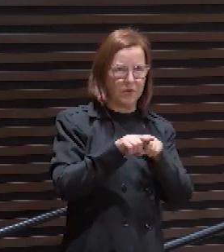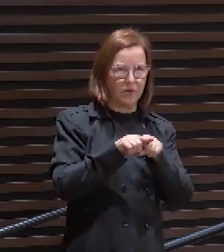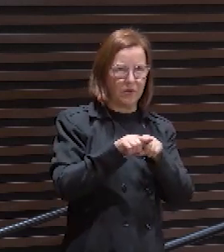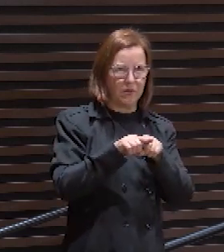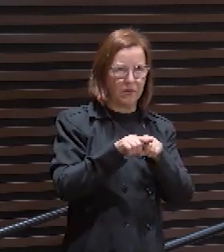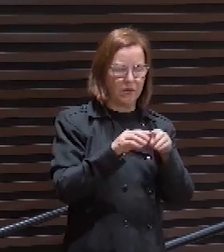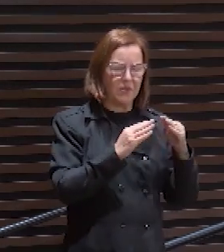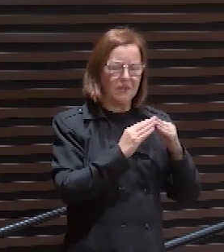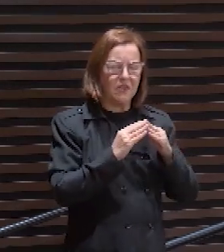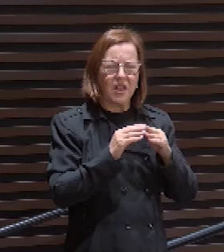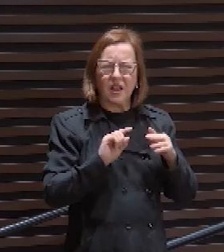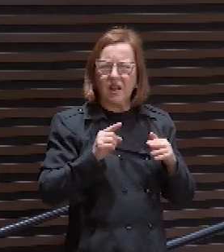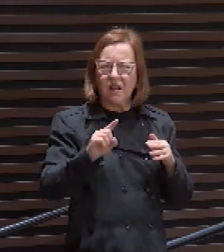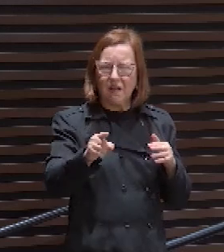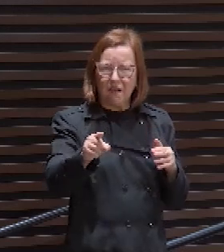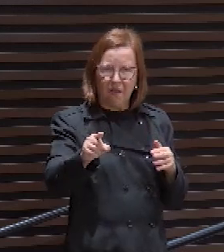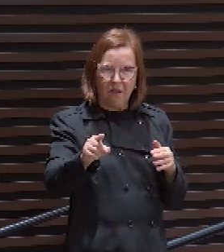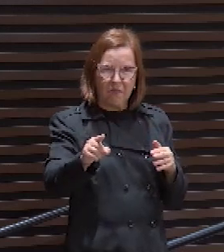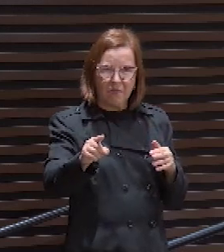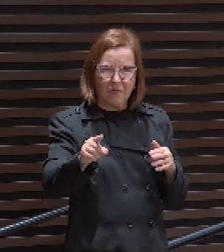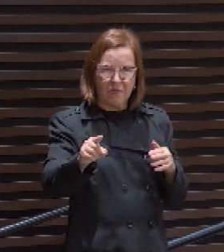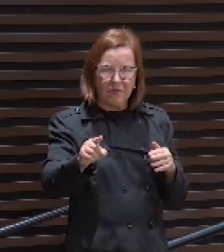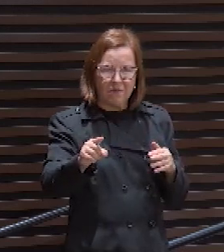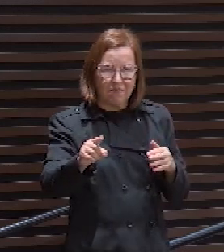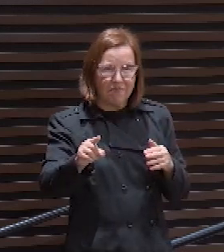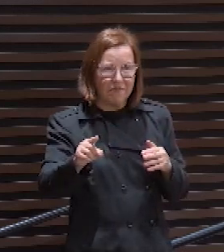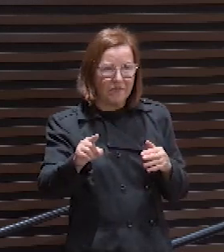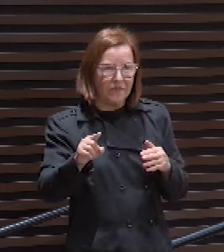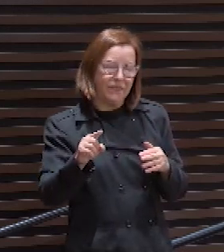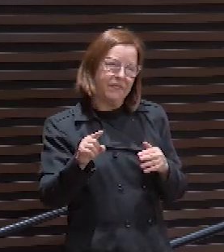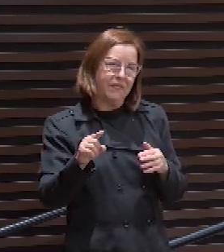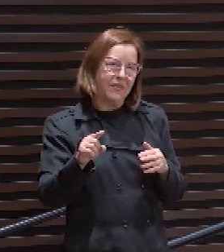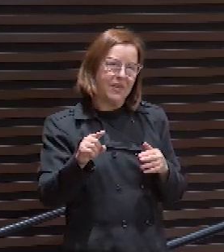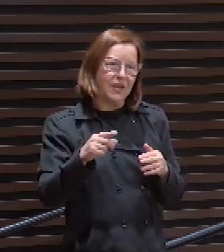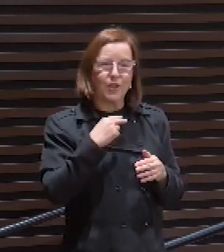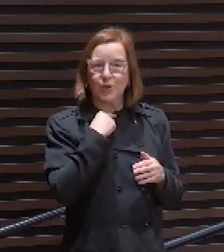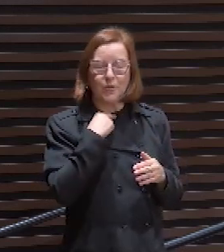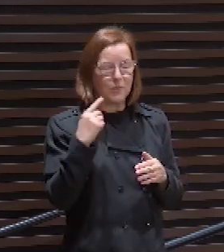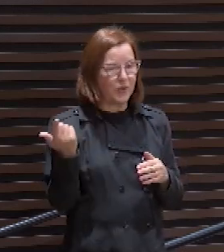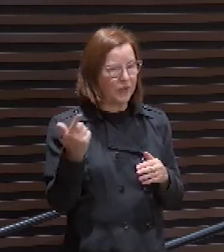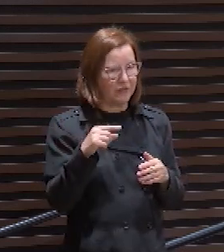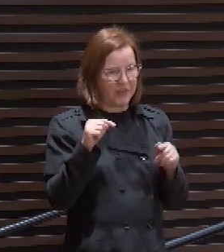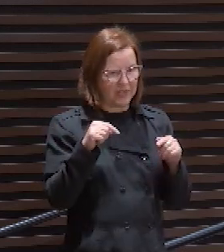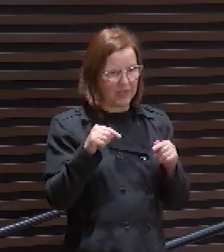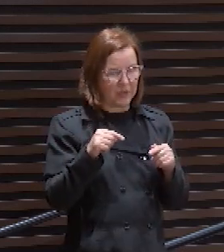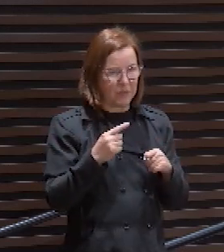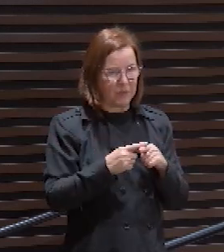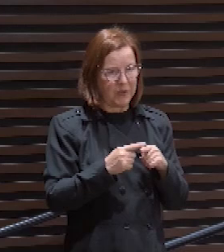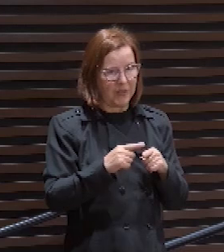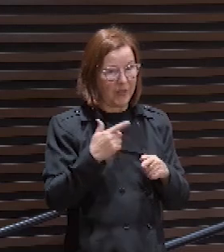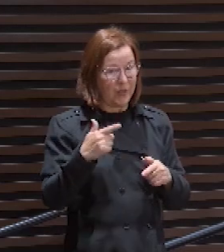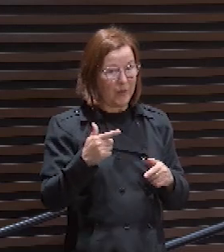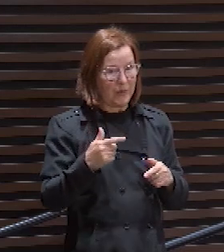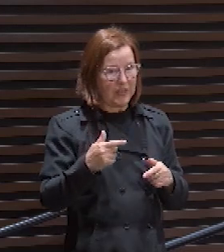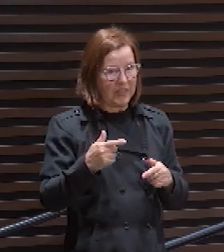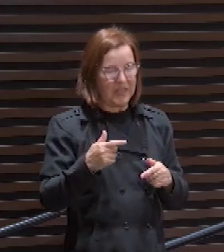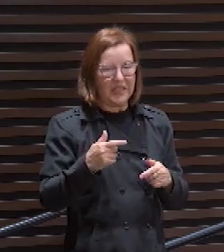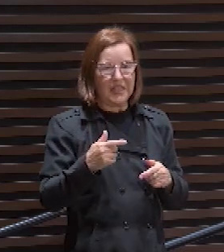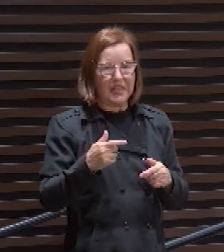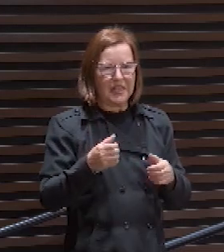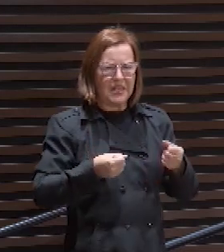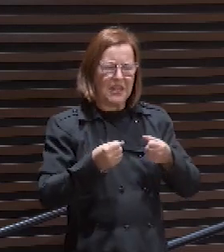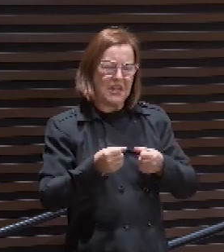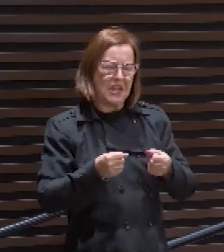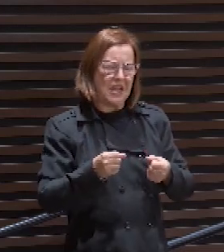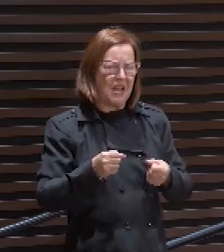da comunidade e ele não tem como vir, porque ele não tem carro, ou ele não tem moto, mas agora, mesmo talvez com pouco dinheiro